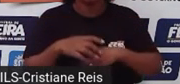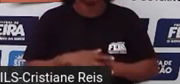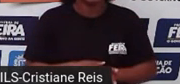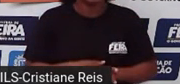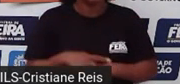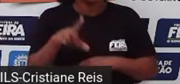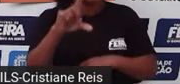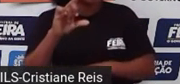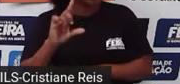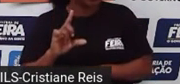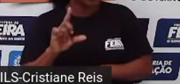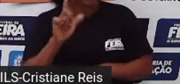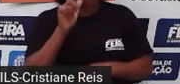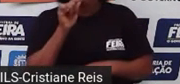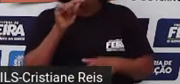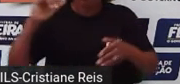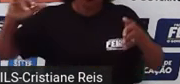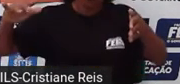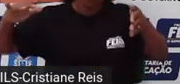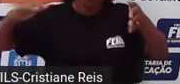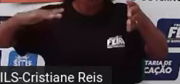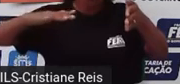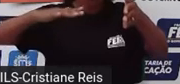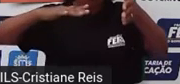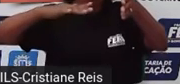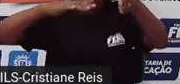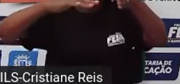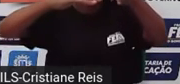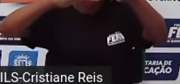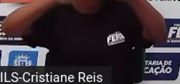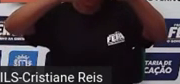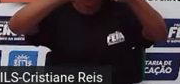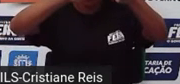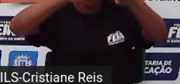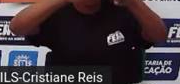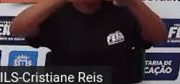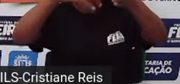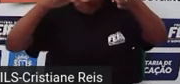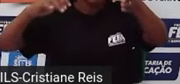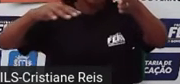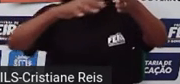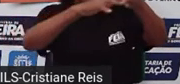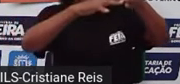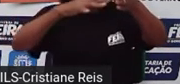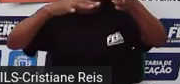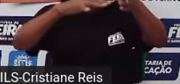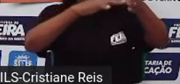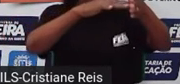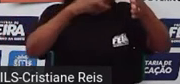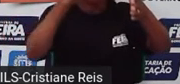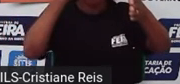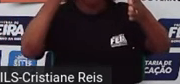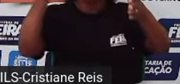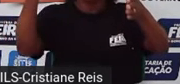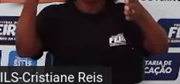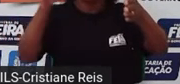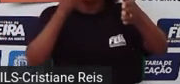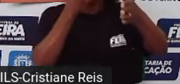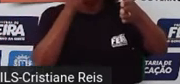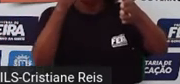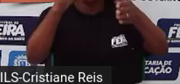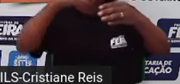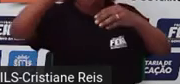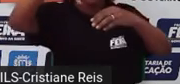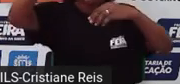mas que depois ela se tornou não é uma grande produtora né geradora de energia e ela é uma represa nenhum